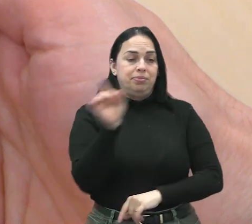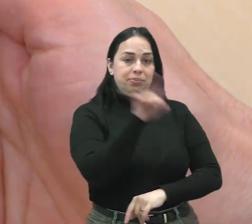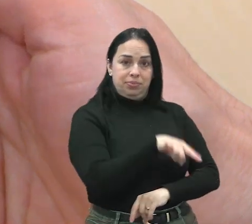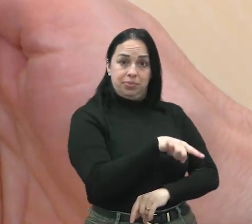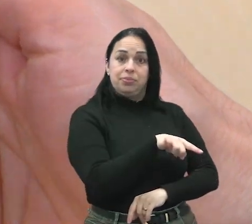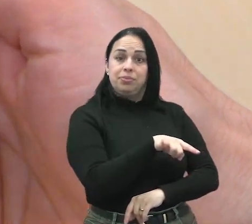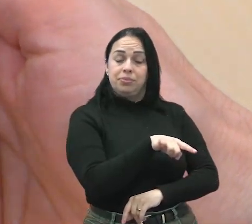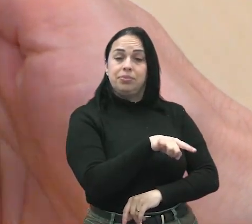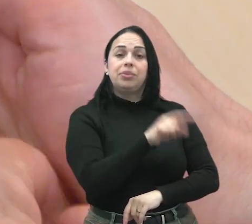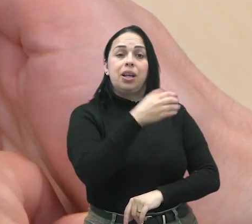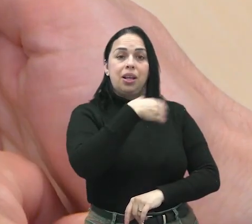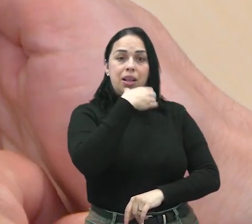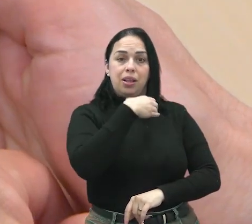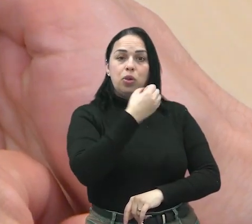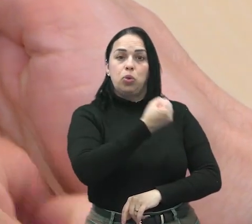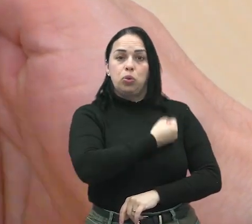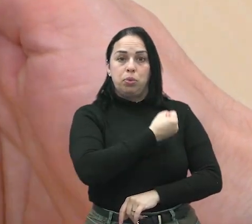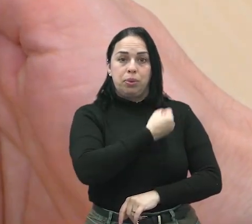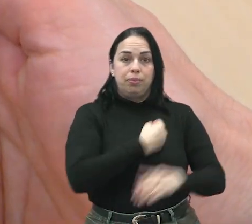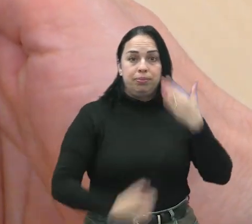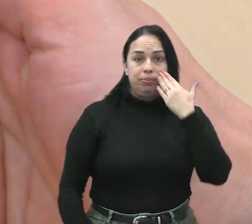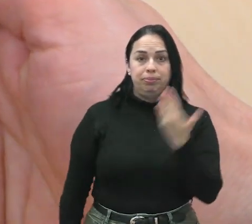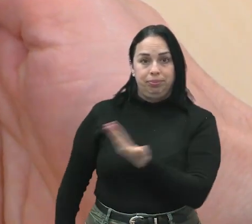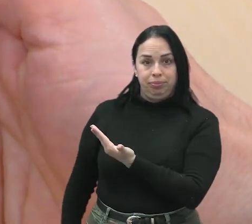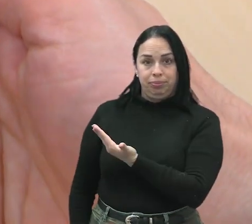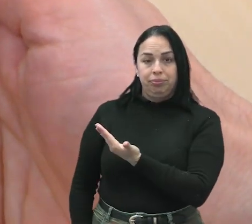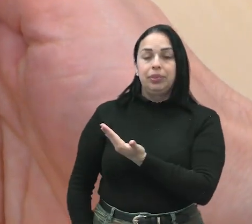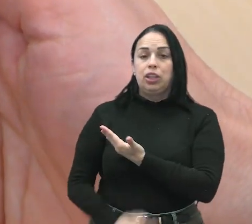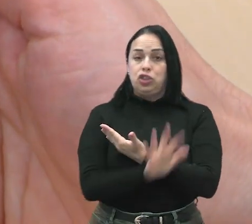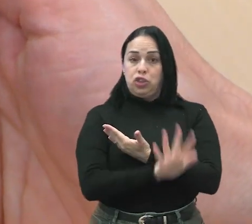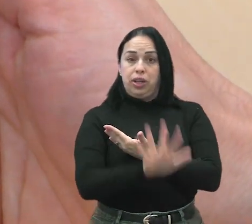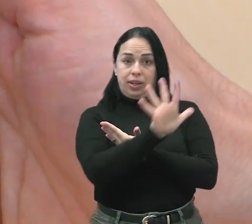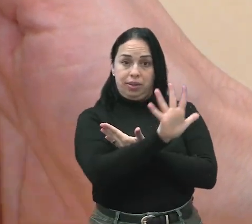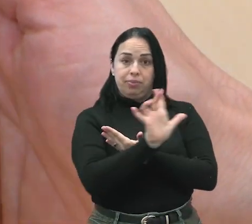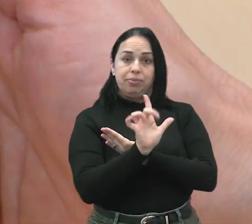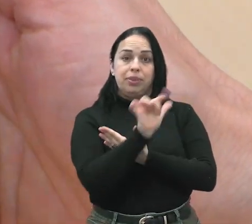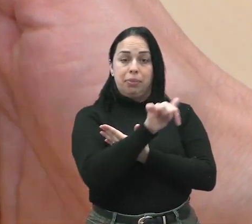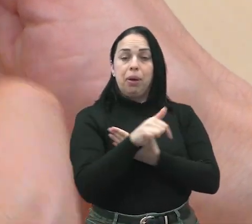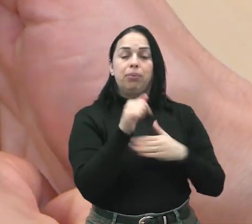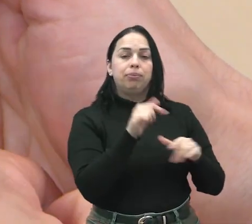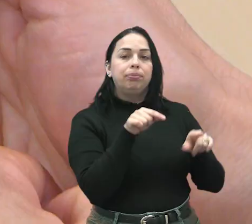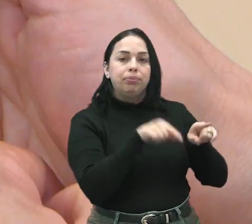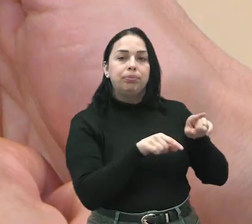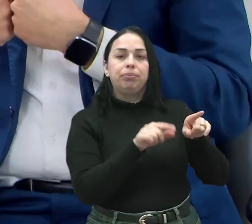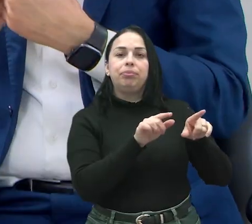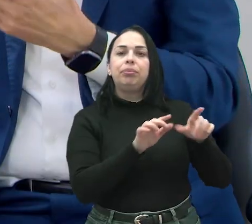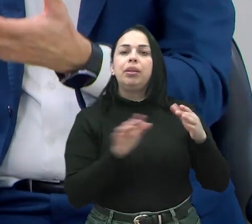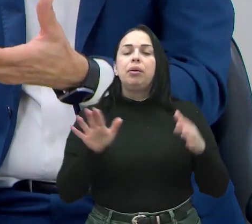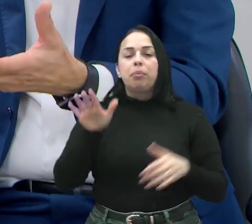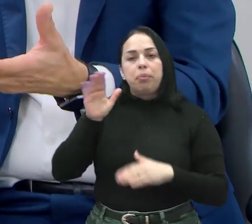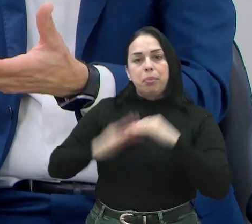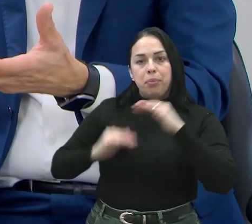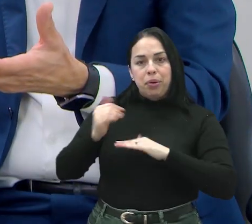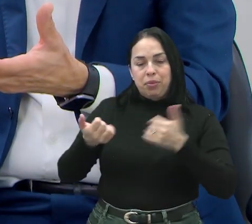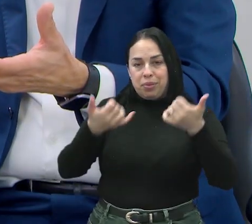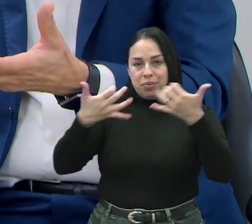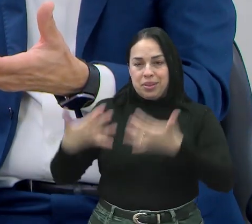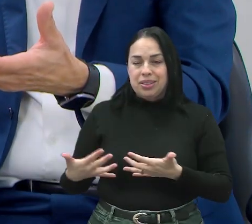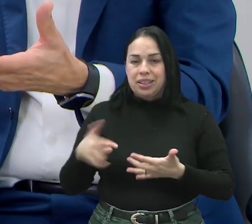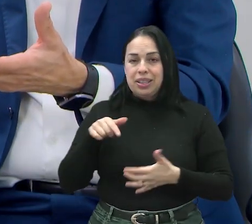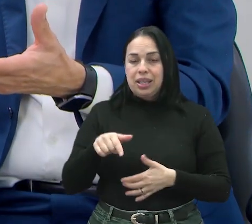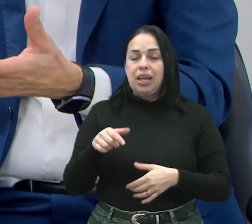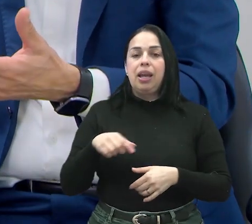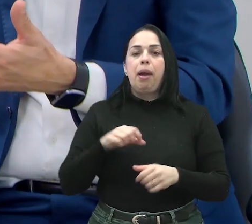nos aparelhos iOS, o e-mail está em Ajustes, Geral e clica em Sobre. Para o especialista, o